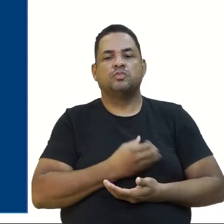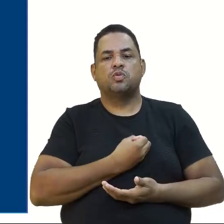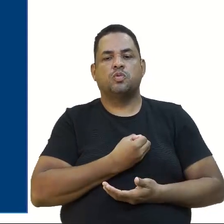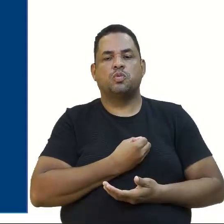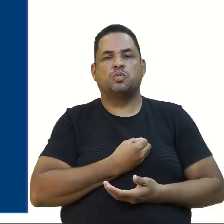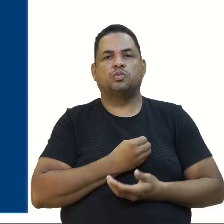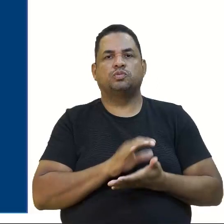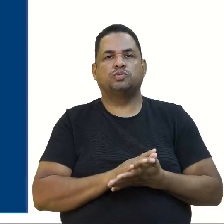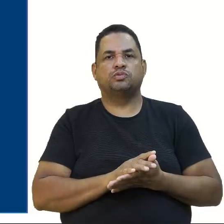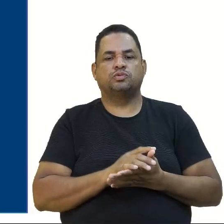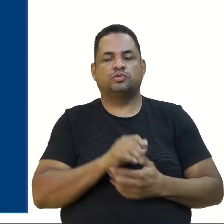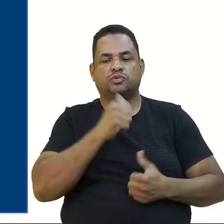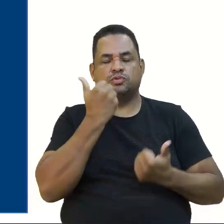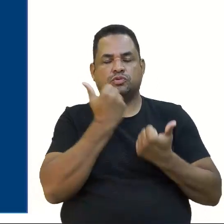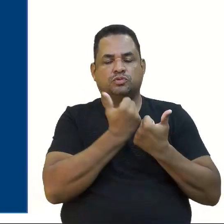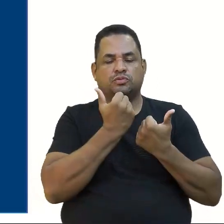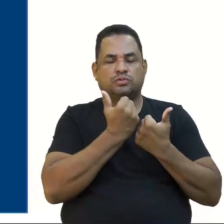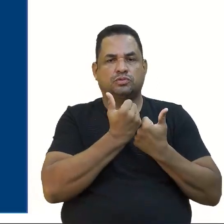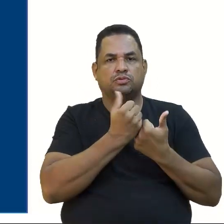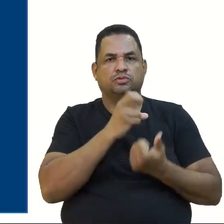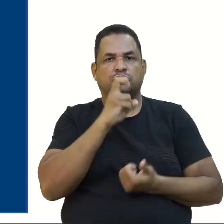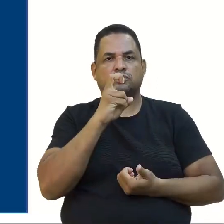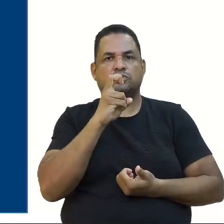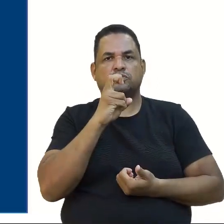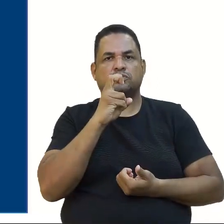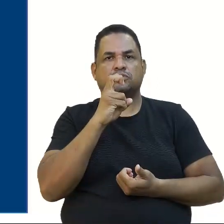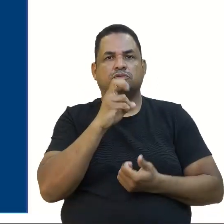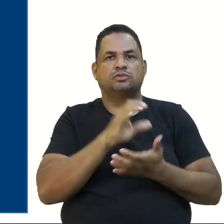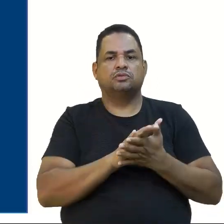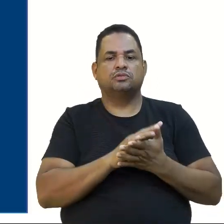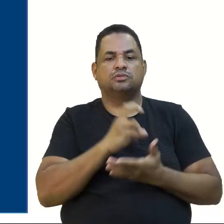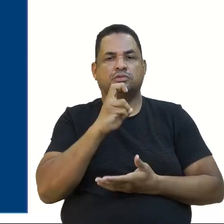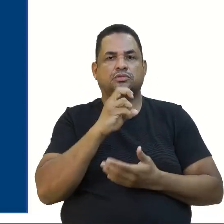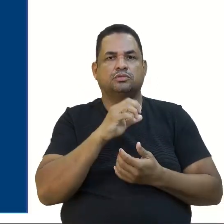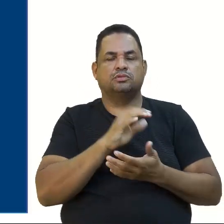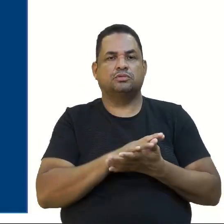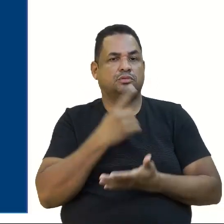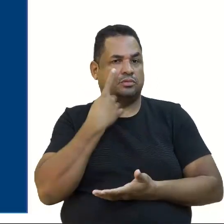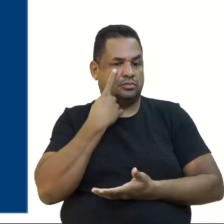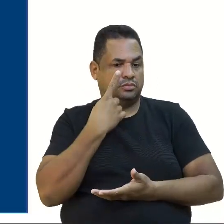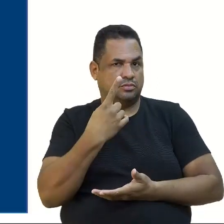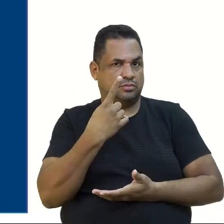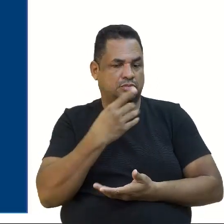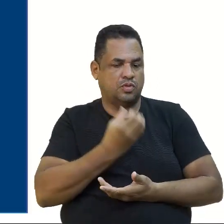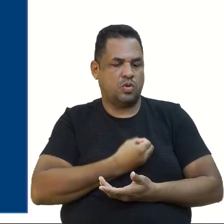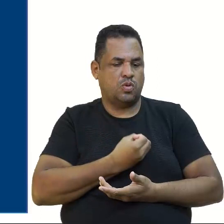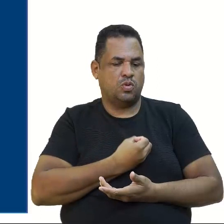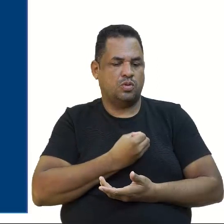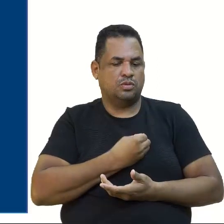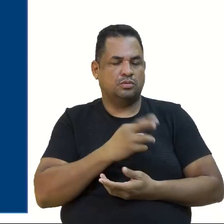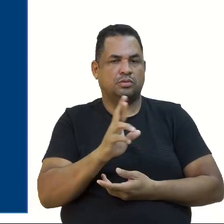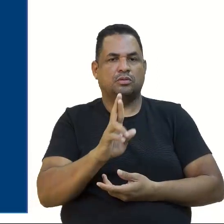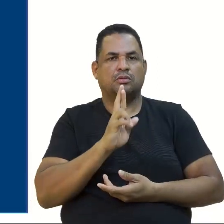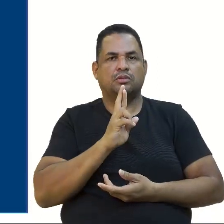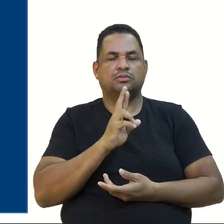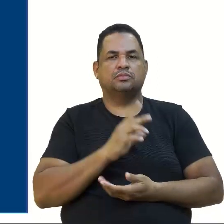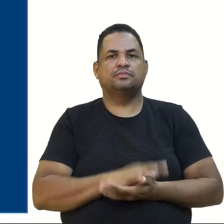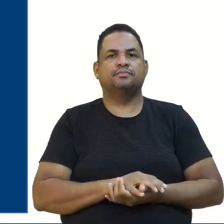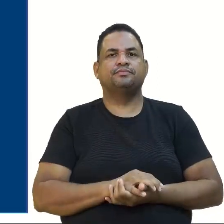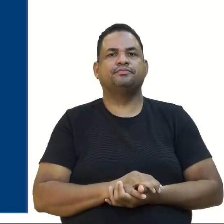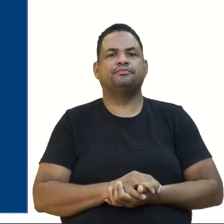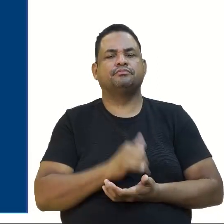substitui o x. No lugar de x, coloca 5. E verifica que valor dá como resultado. Será